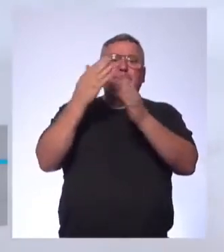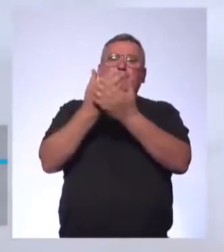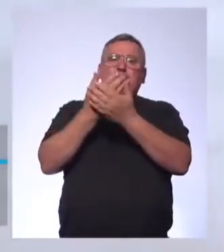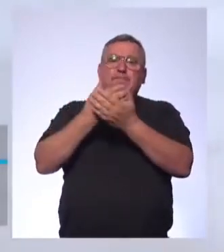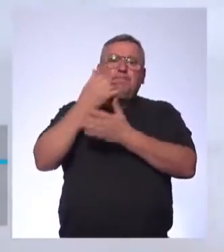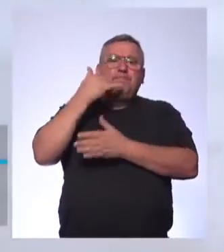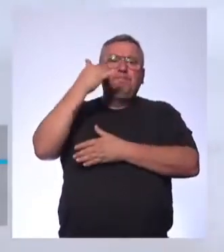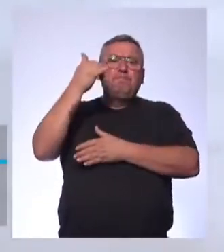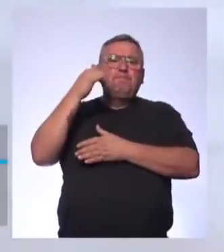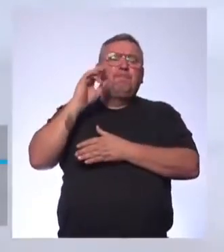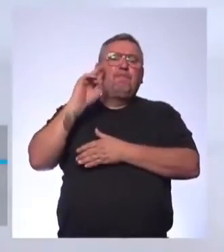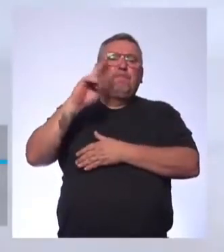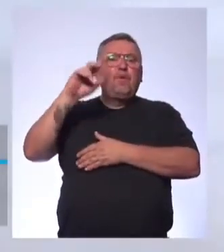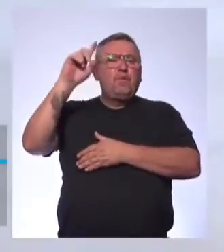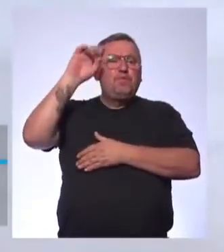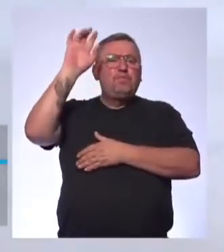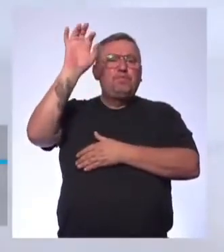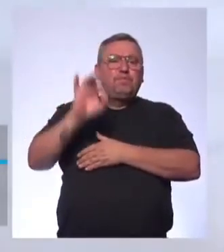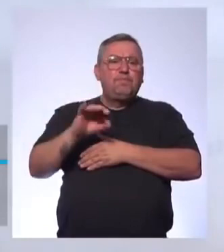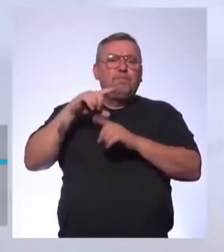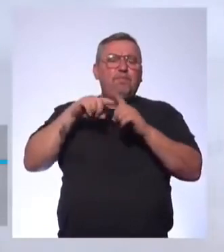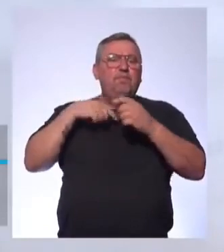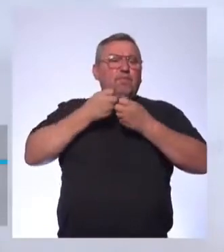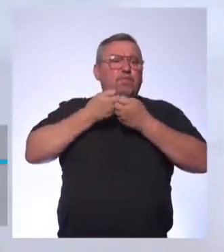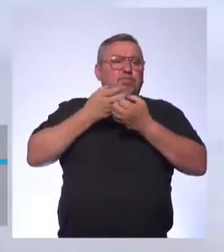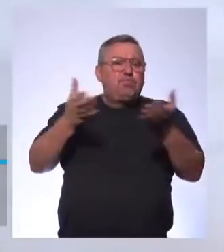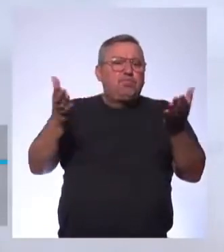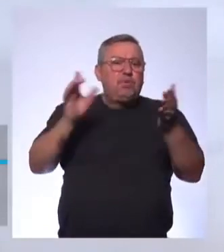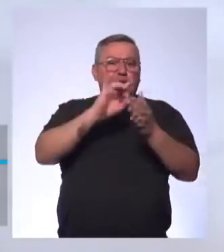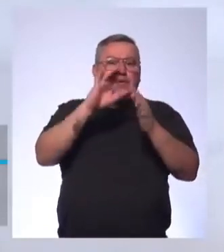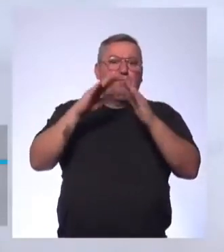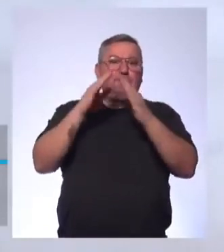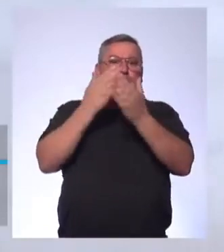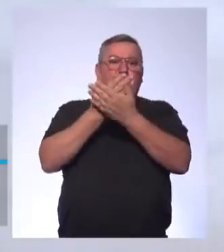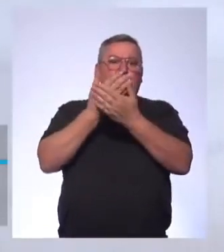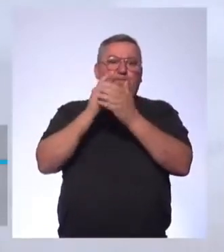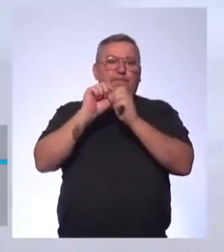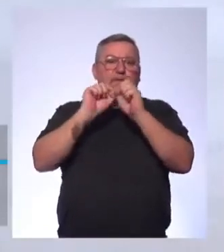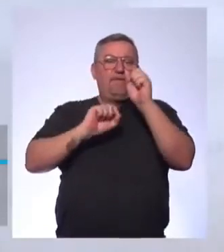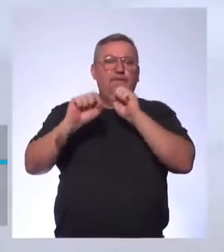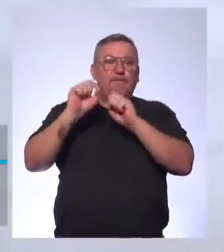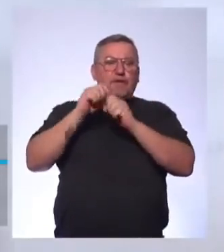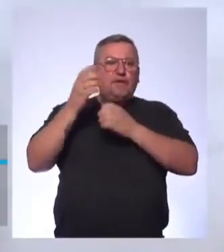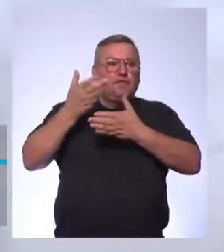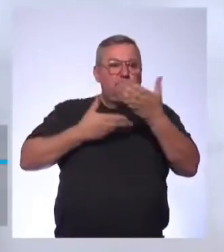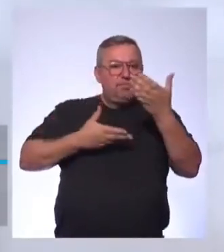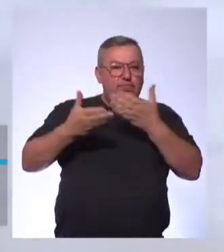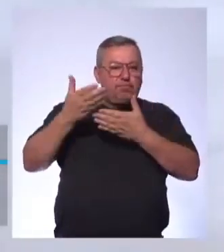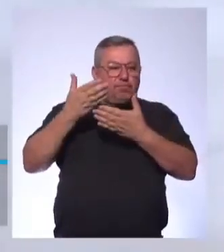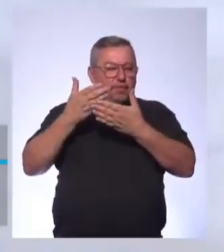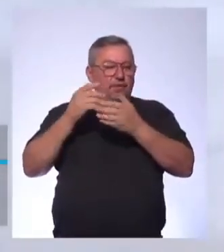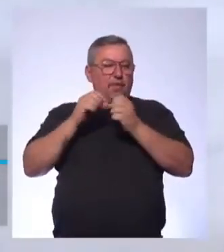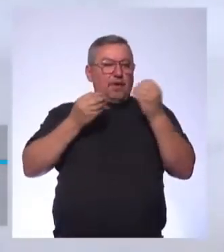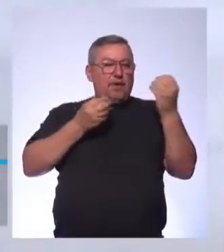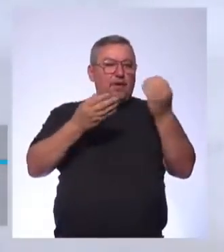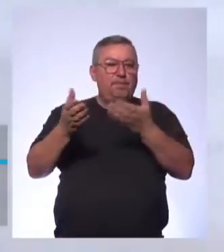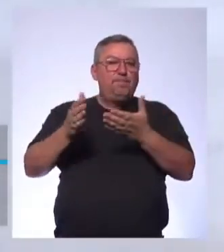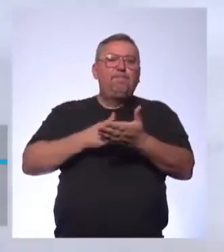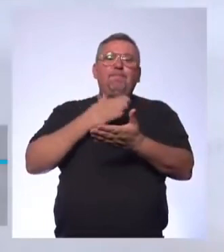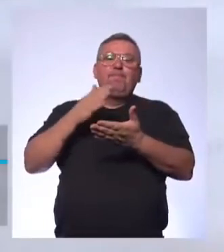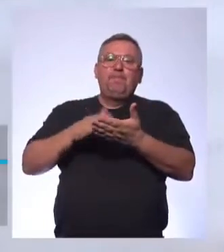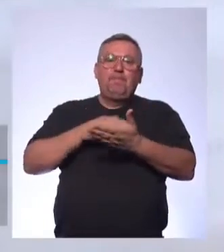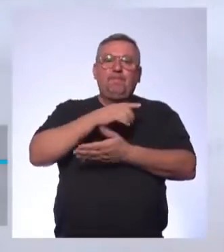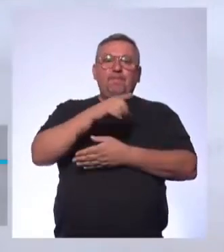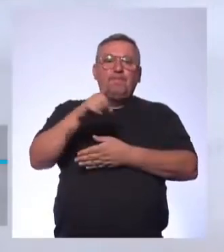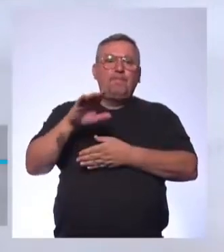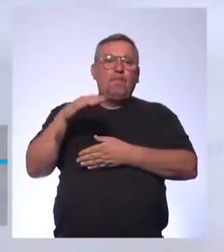liga, verifica o dia que eles estão distribuindo. Cada escola está fazendo um rodízio aí para entregar a apostila. Enquanto